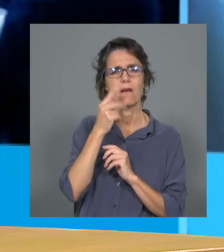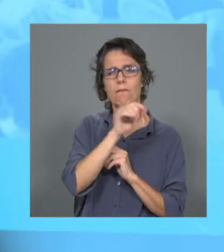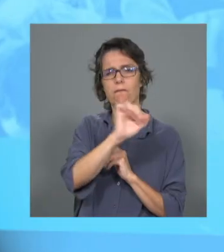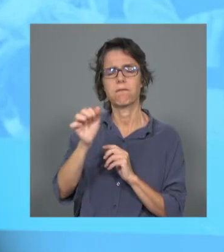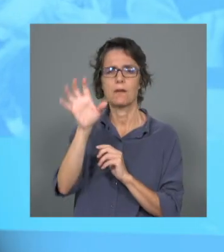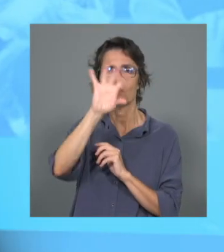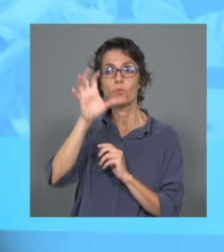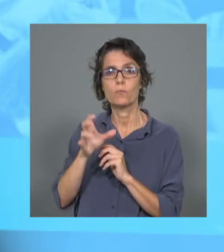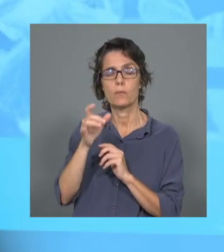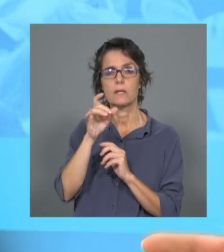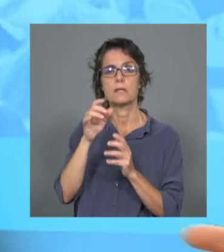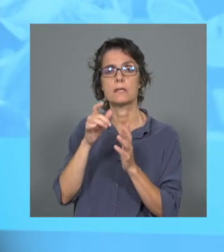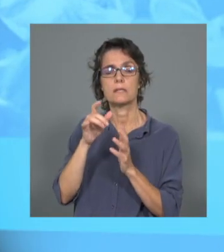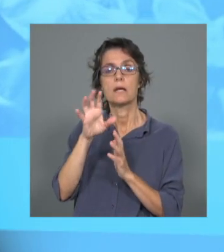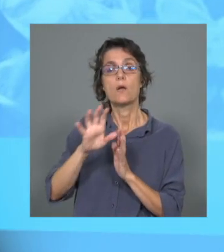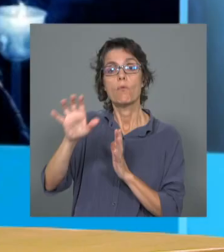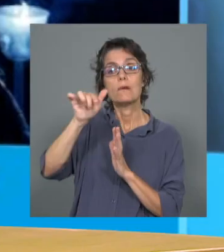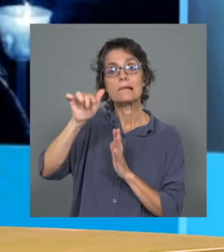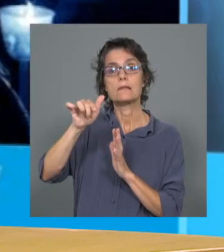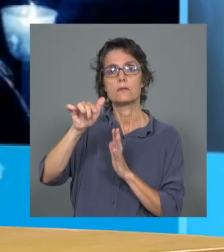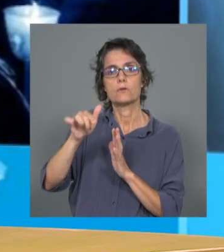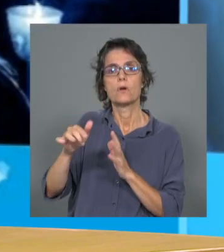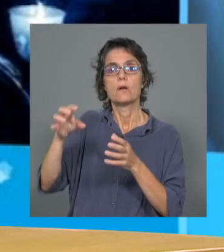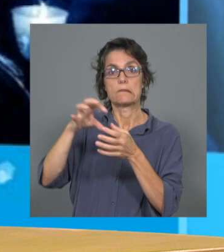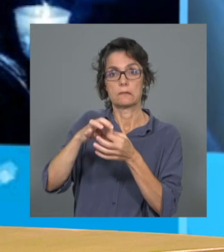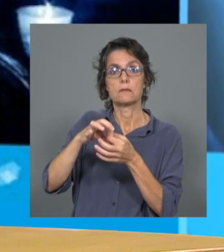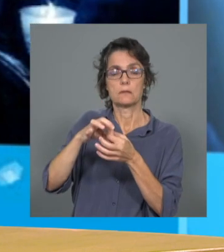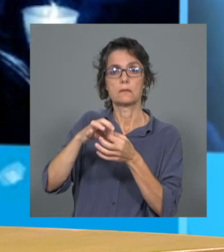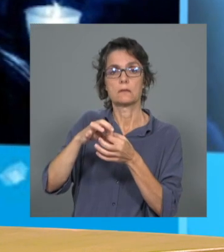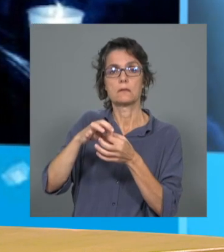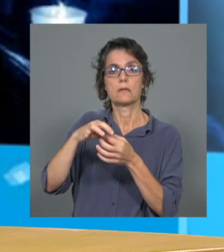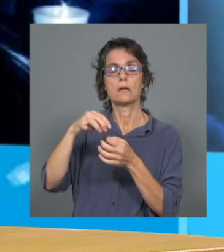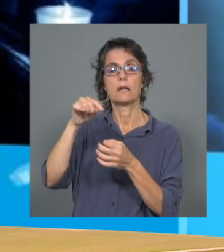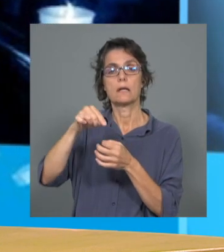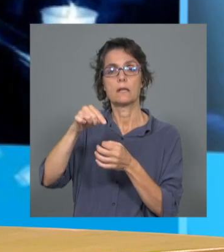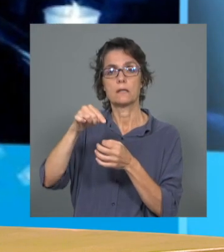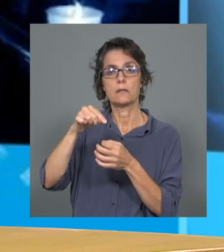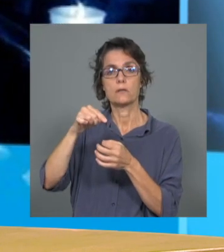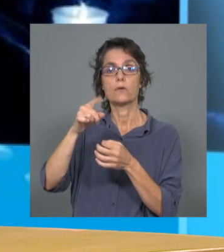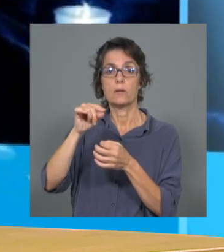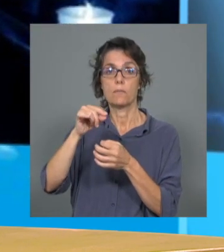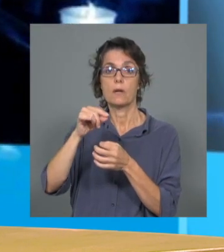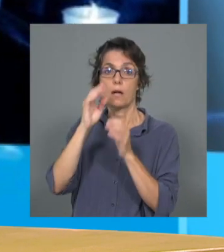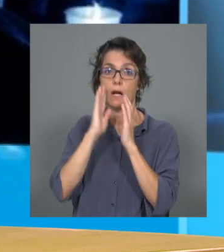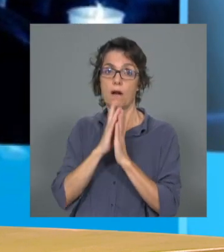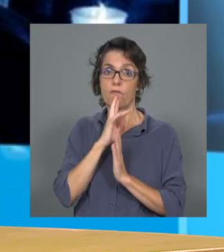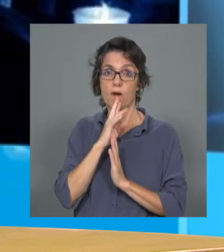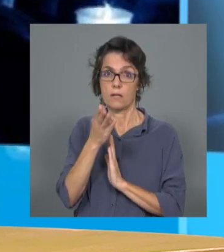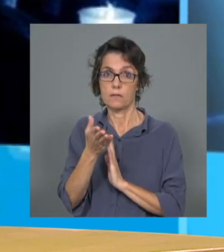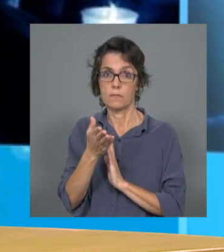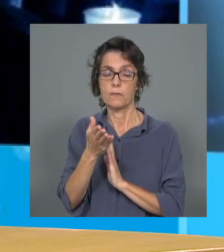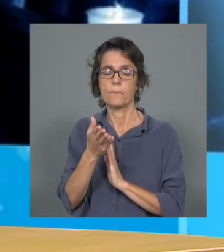que estavam aliados, digamos assim, mas intimamente relacionados com a mensagem de Fátima